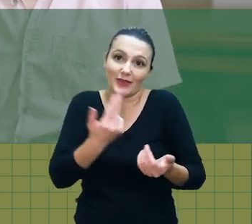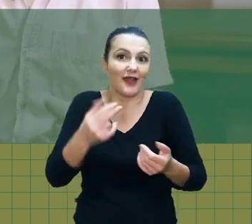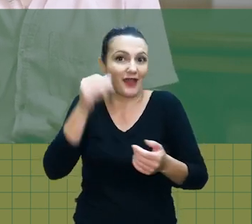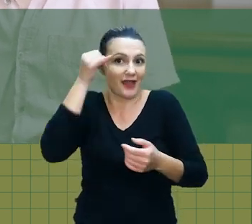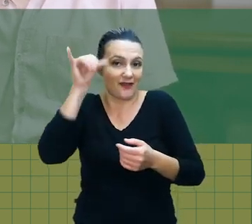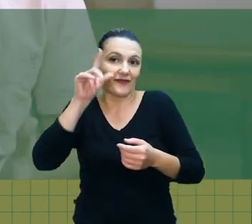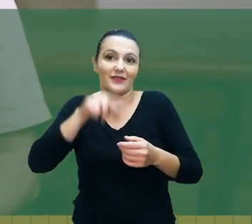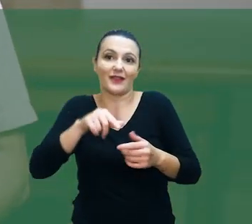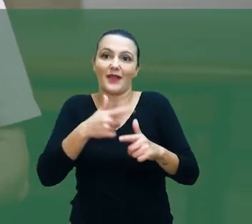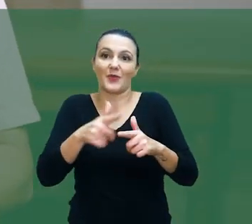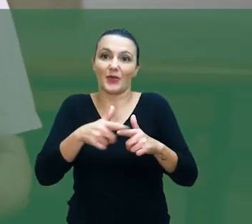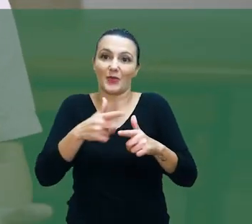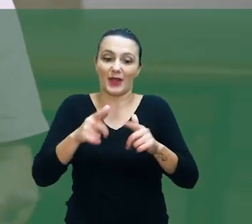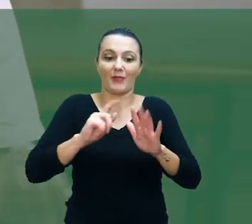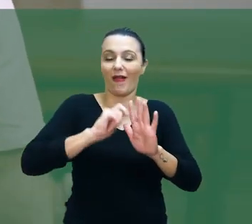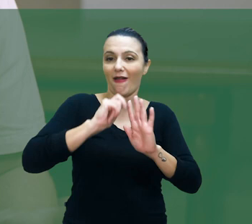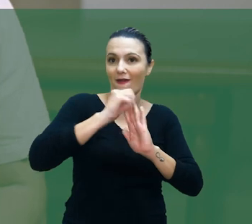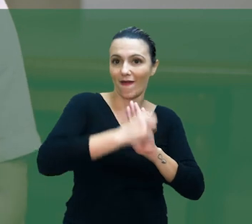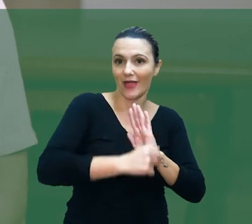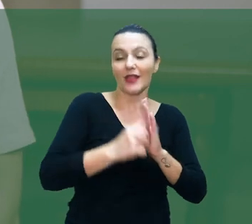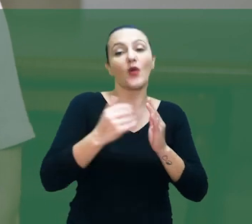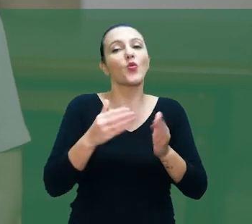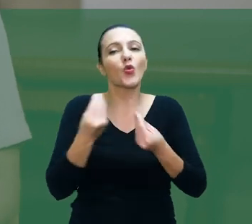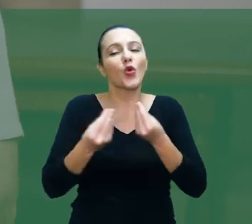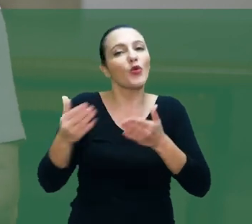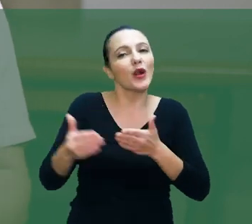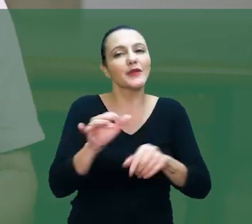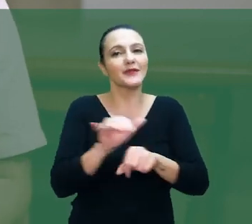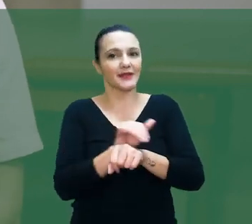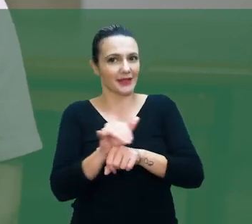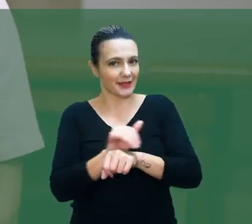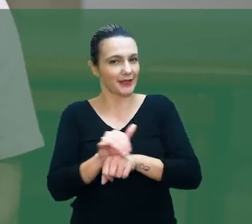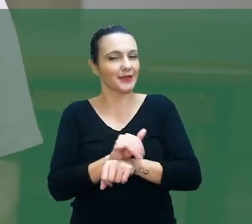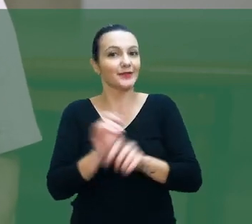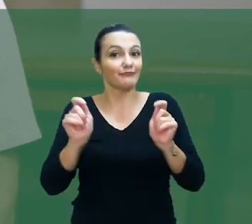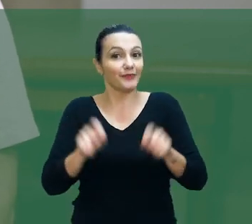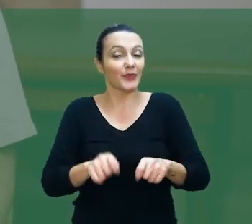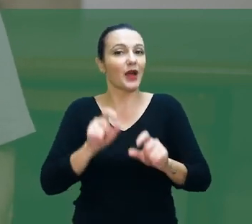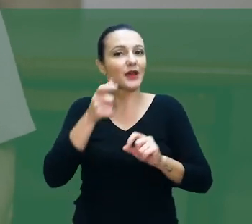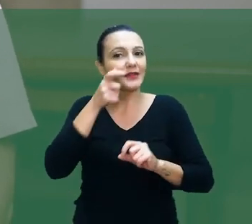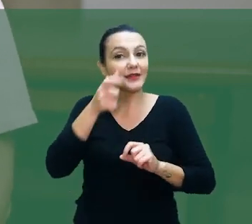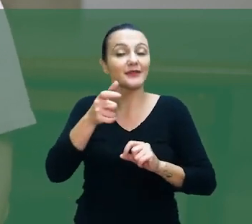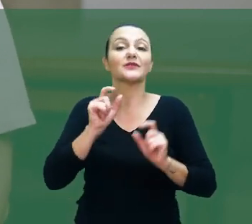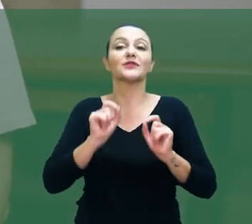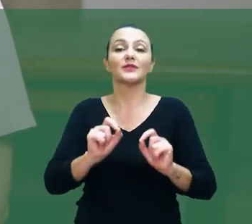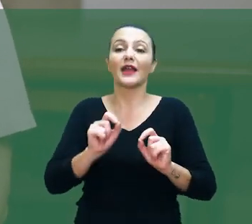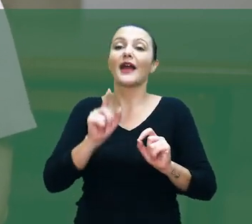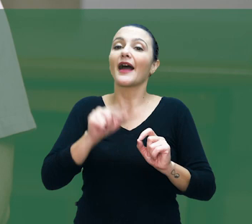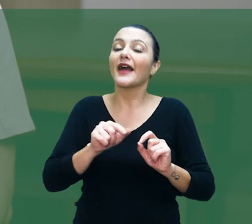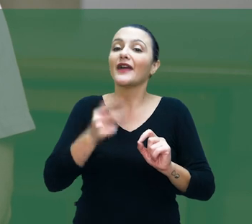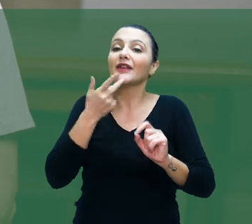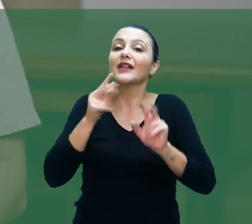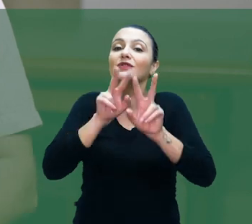de ser um problema. Então, qual seria um caminho alternativo? Eu acho que um caminho alternativo aí interessante seria mencionar